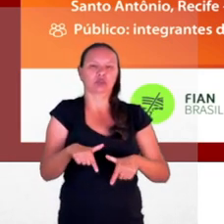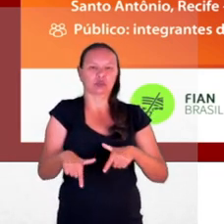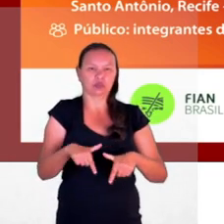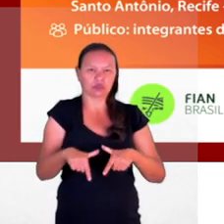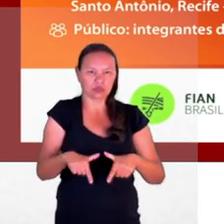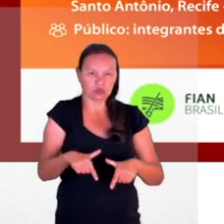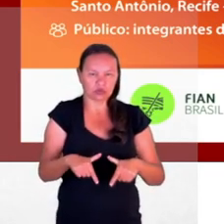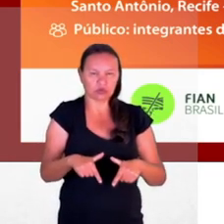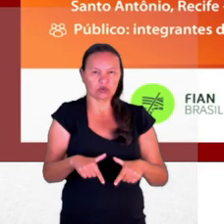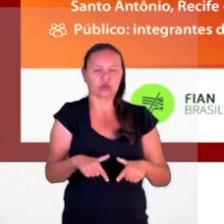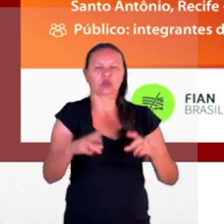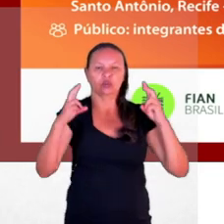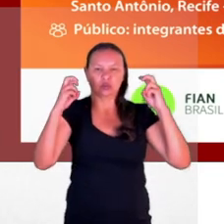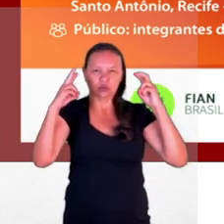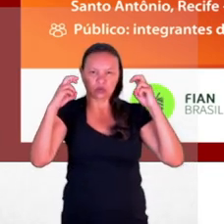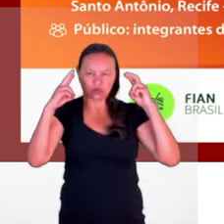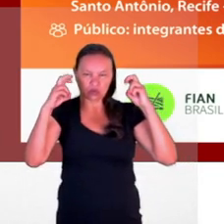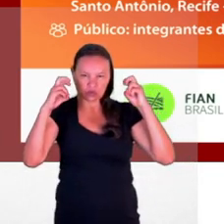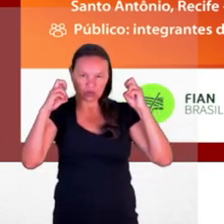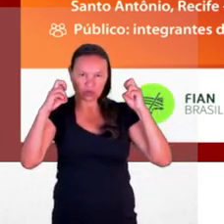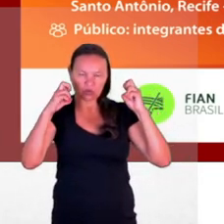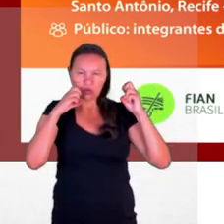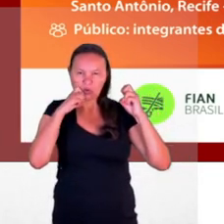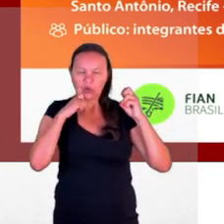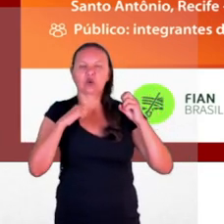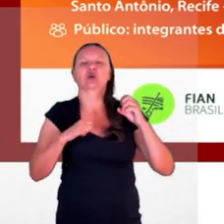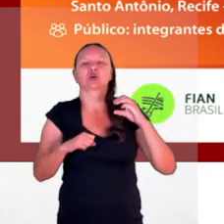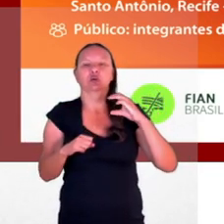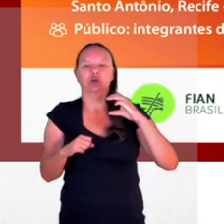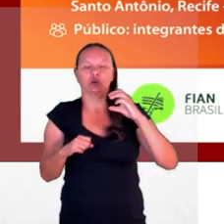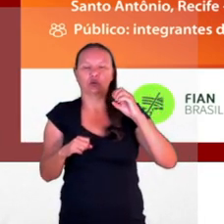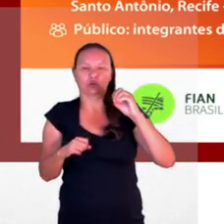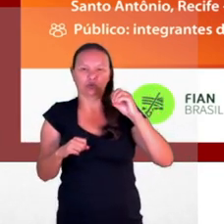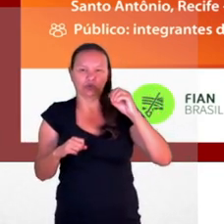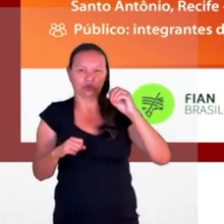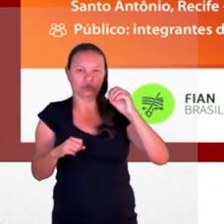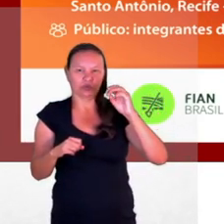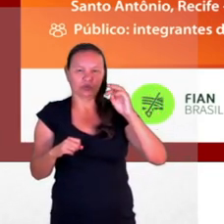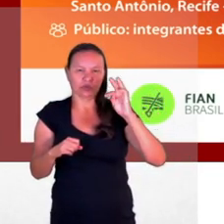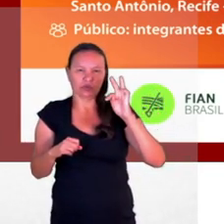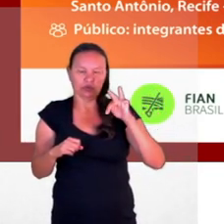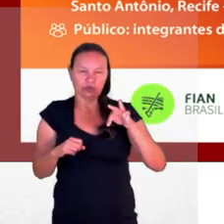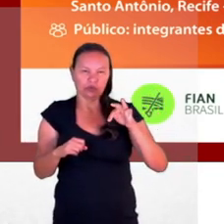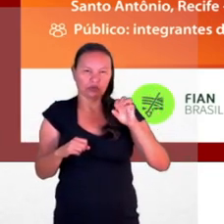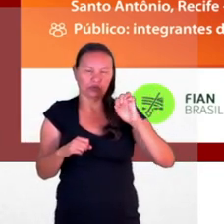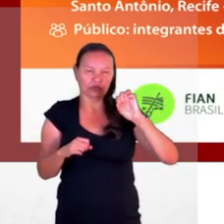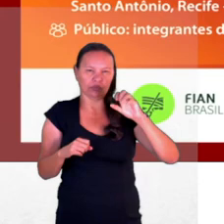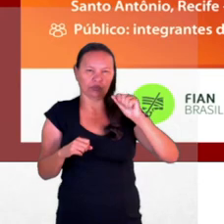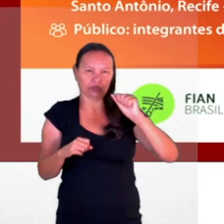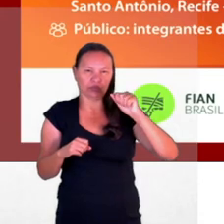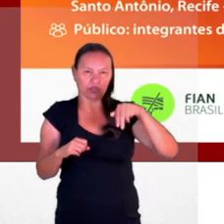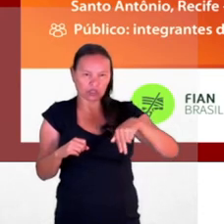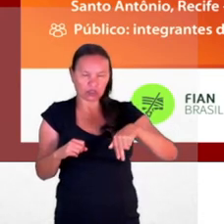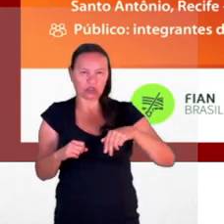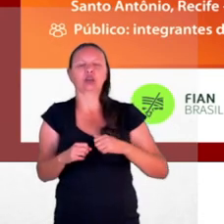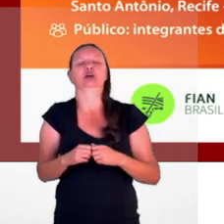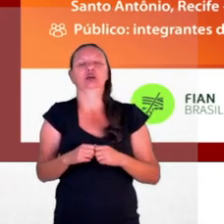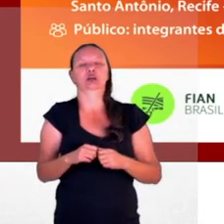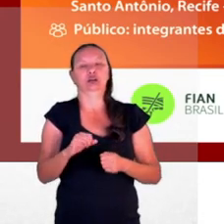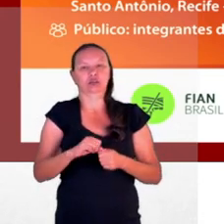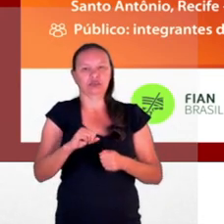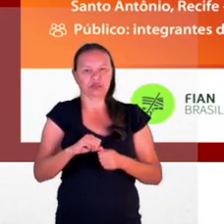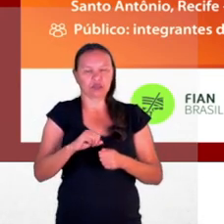no termo de cooperação técnica com a fian eh uma oficina que nos e capacitava